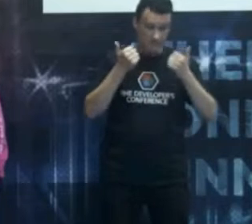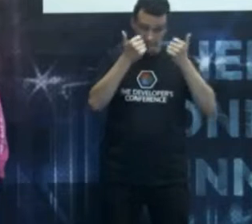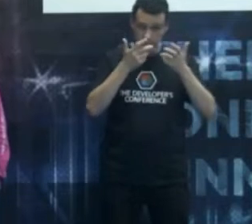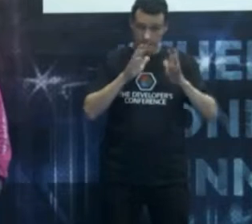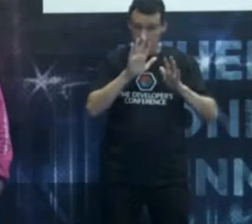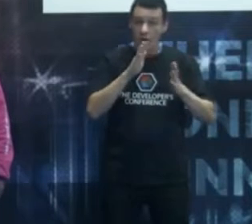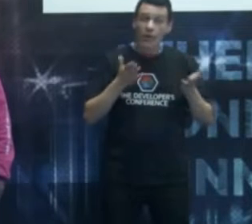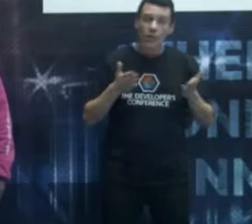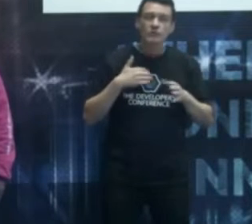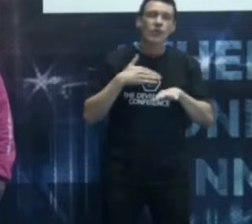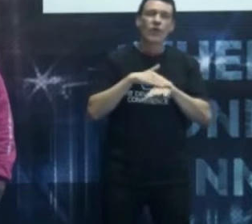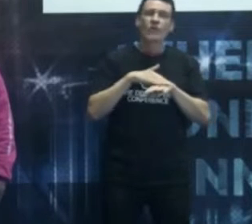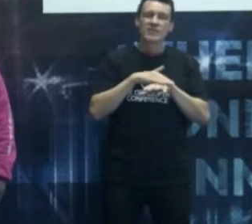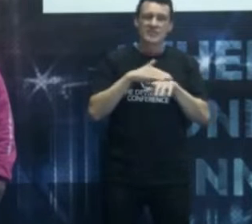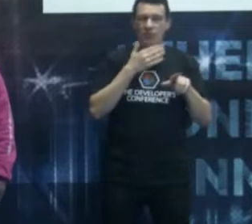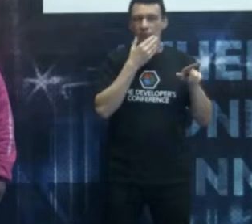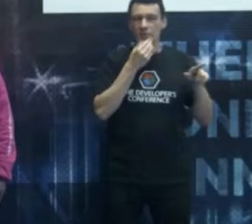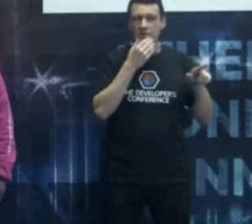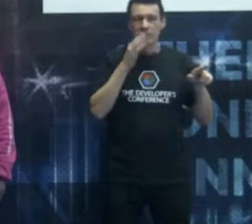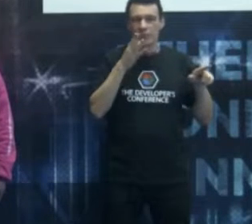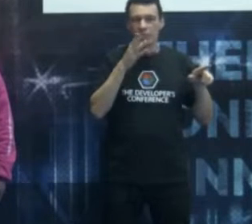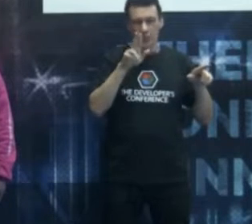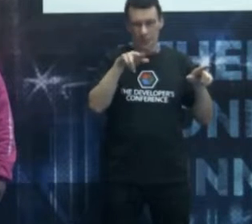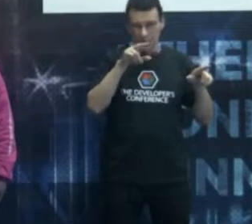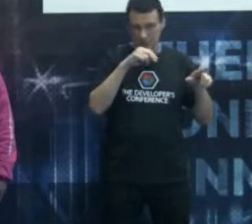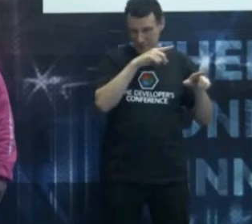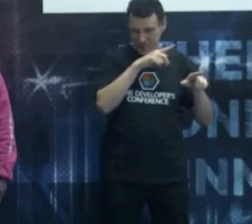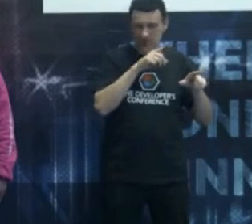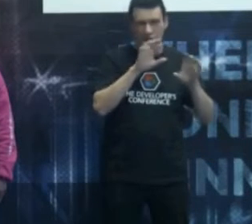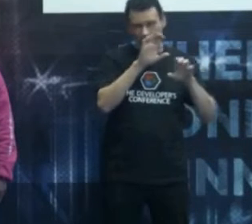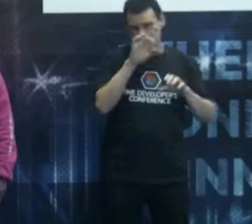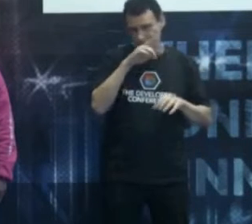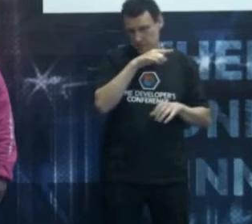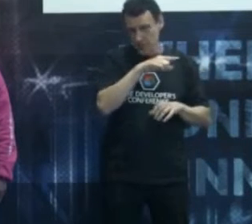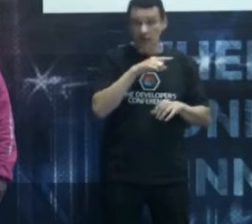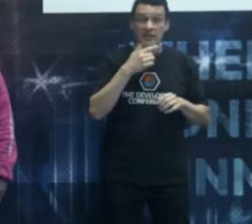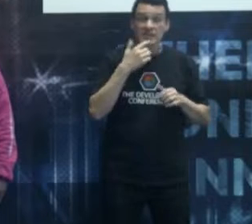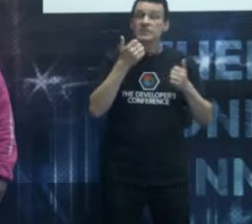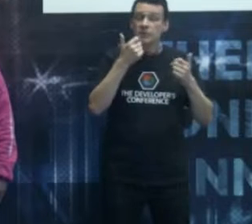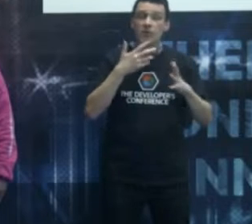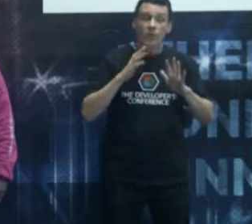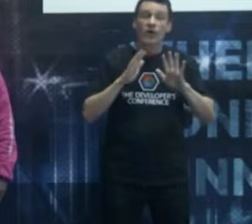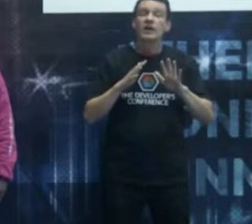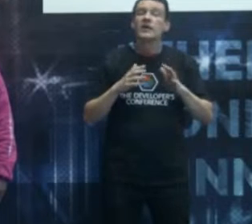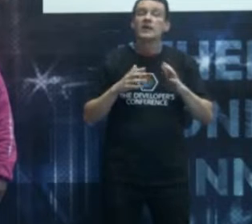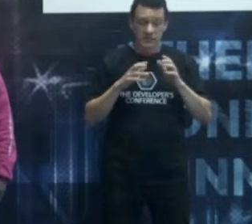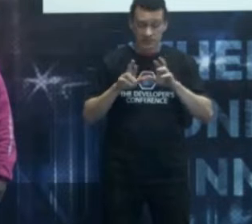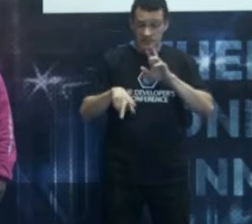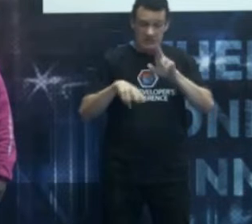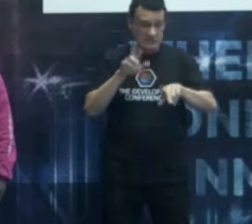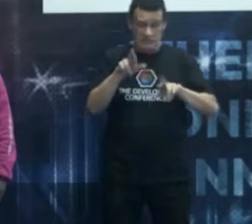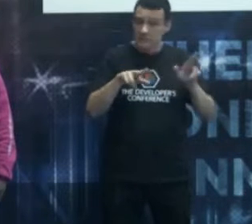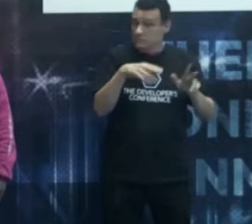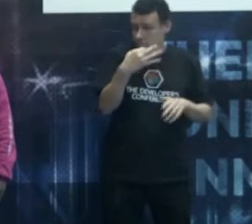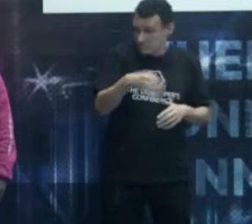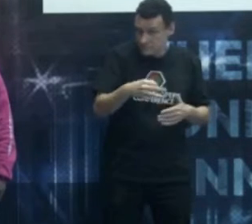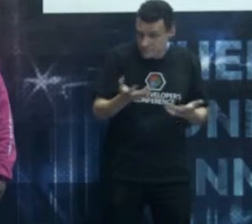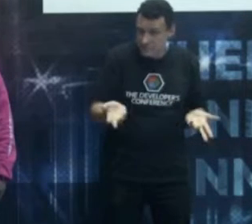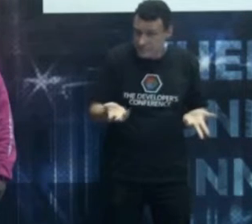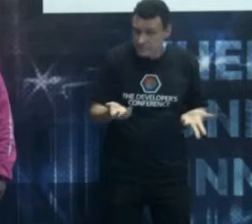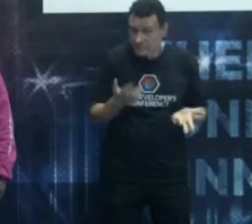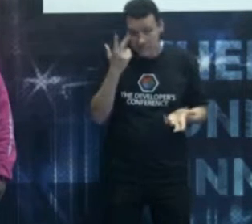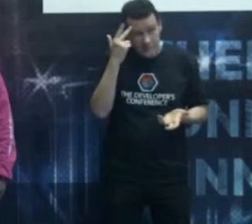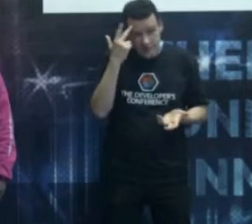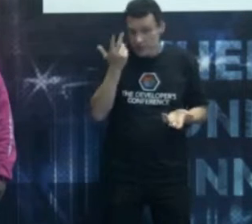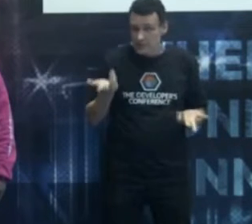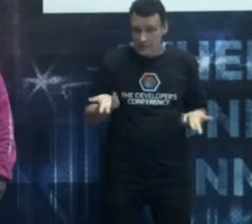né, outro coordenador aqui da trilha, e a gente estava comentando que, na verdade, o normal é ser diferente, né, gente? Então, assim, a gente precisa realmente